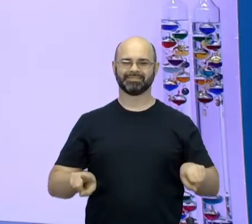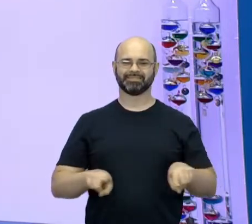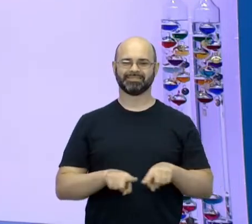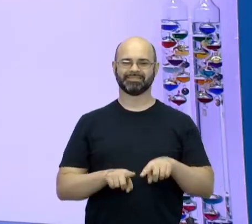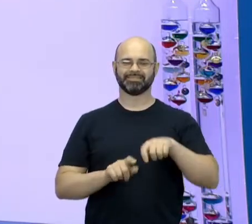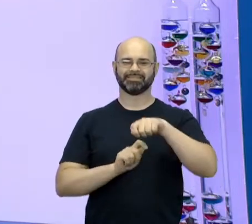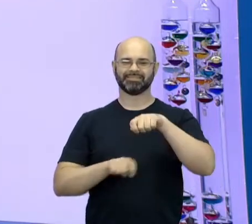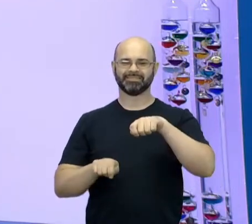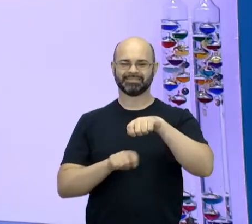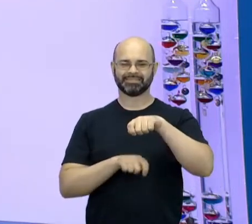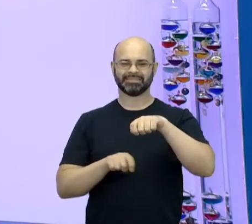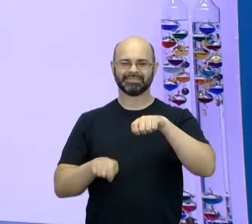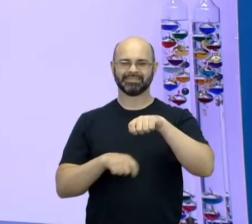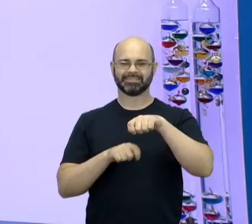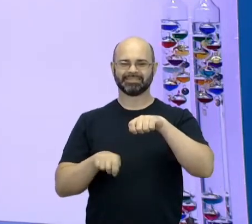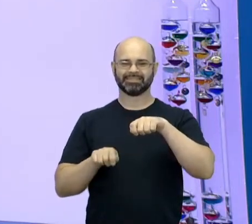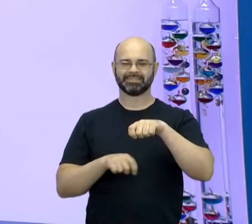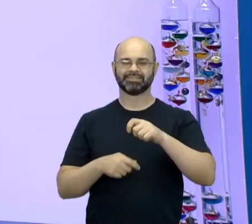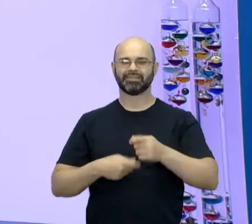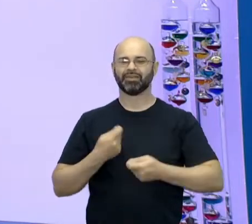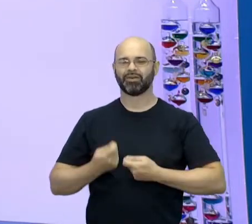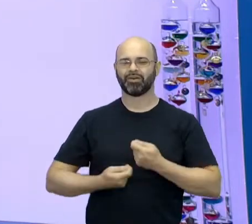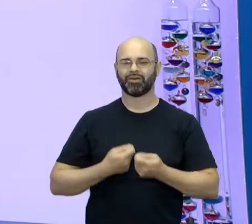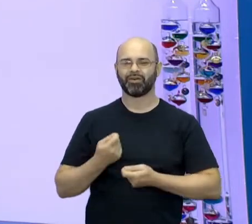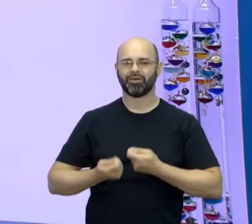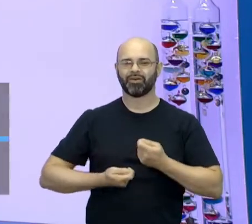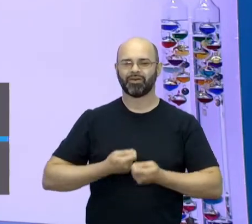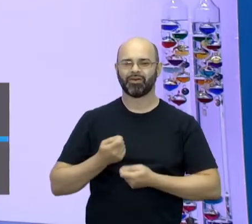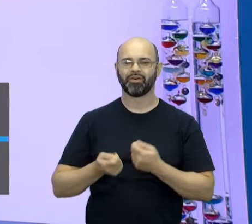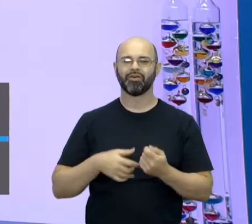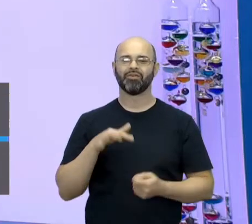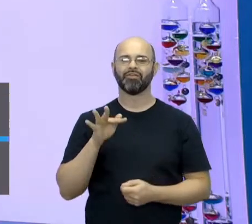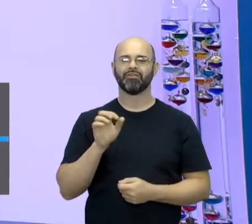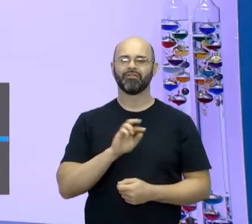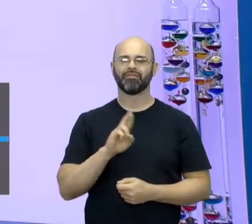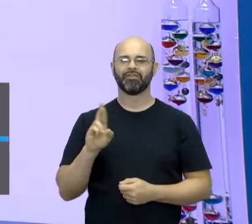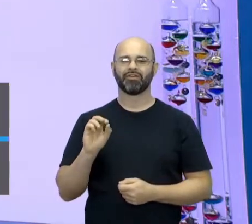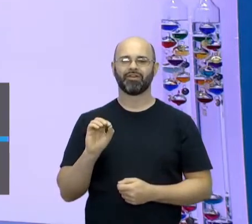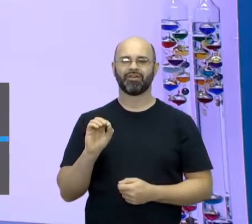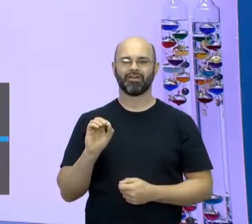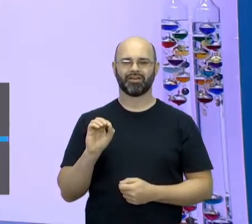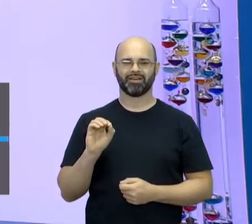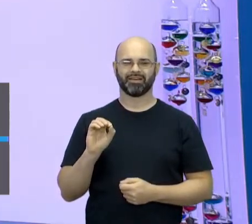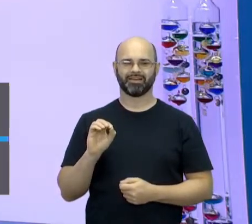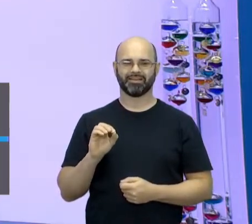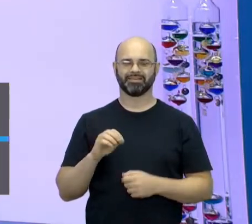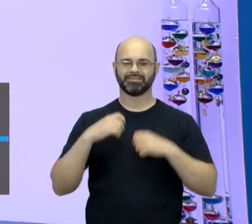o forrozinho. Olha. Ribainha só dançando.